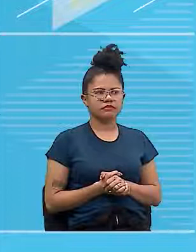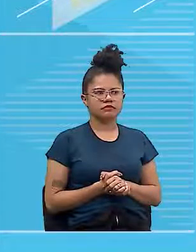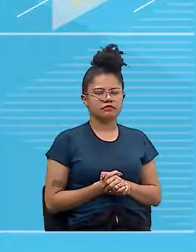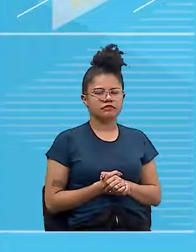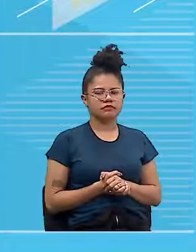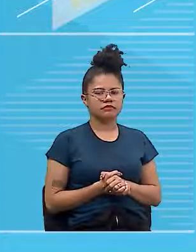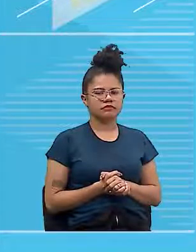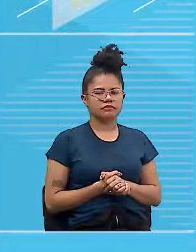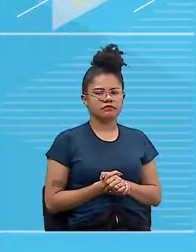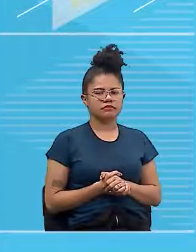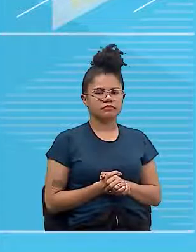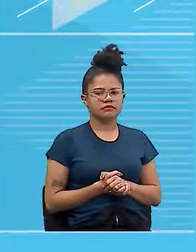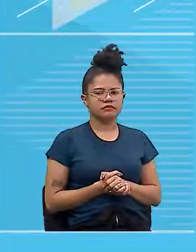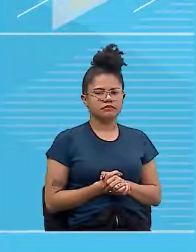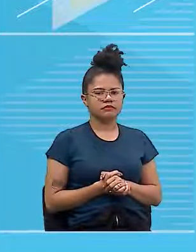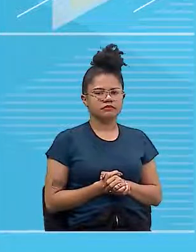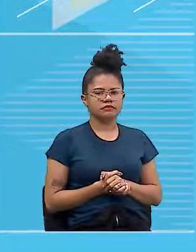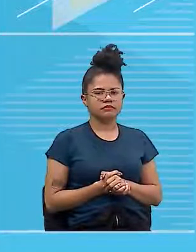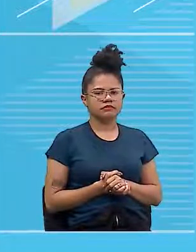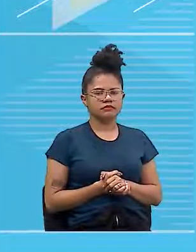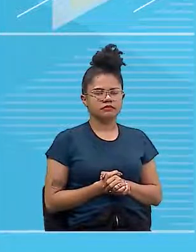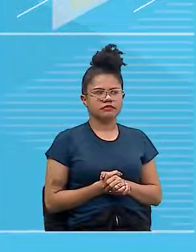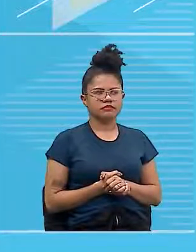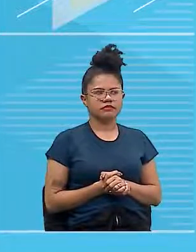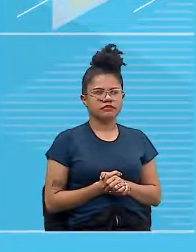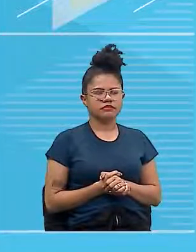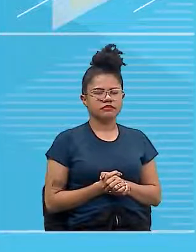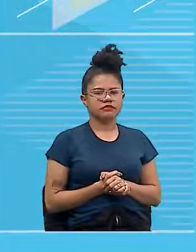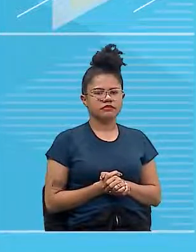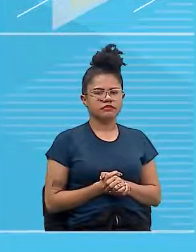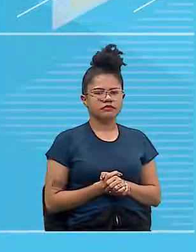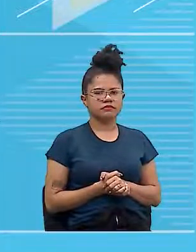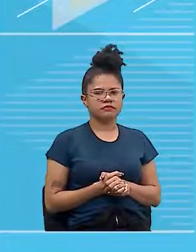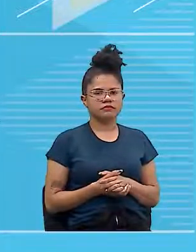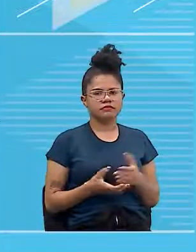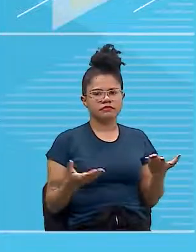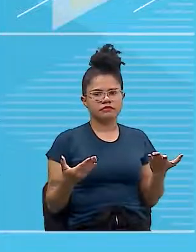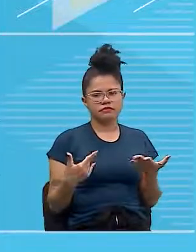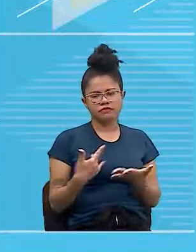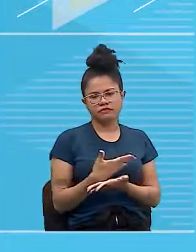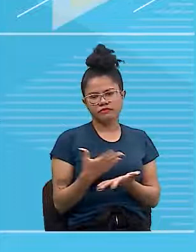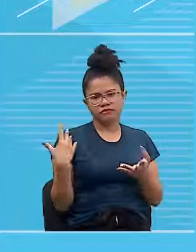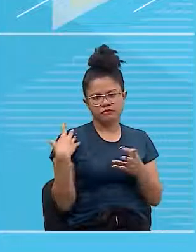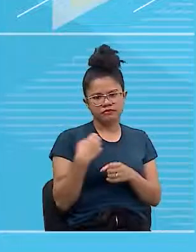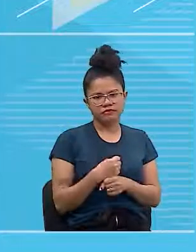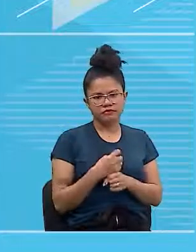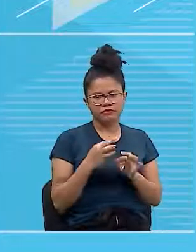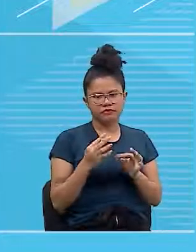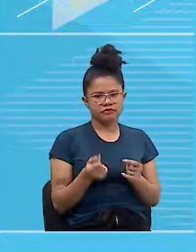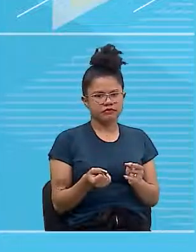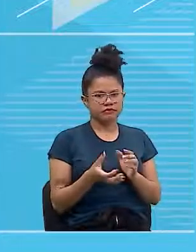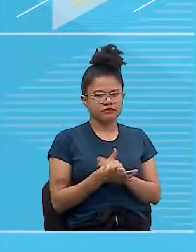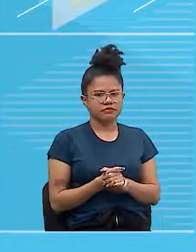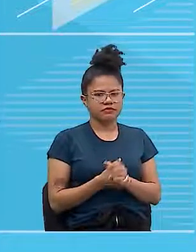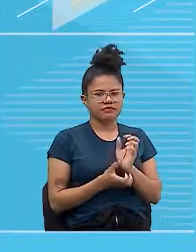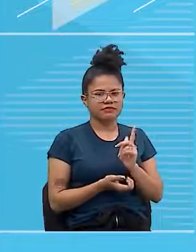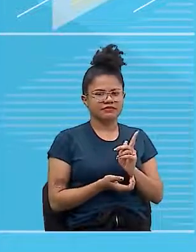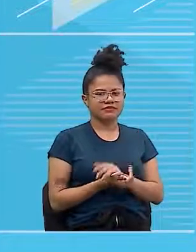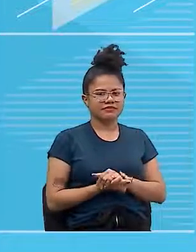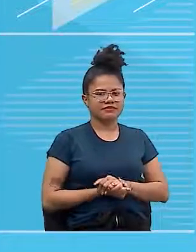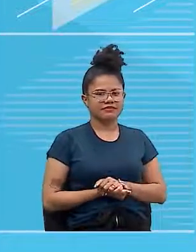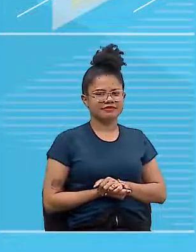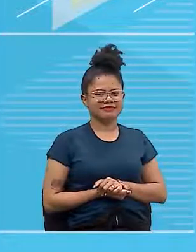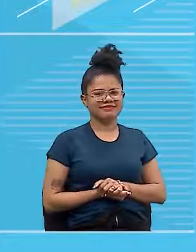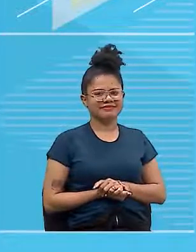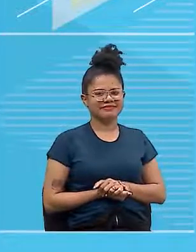kilojoules de energia tão você somou tudo aqui 500 e 1,5